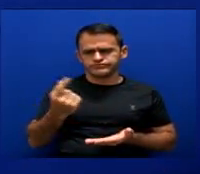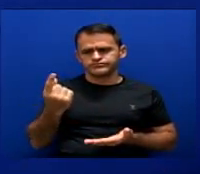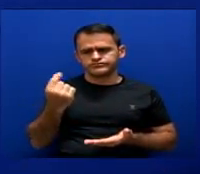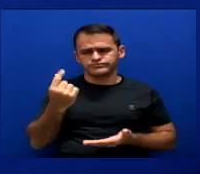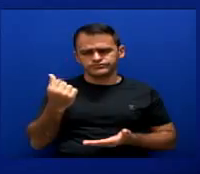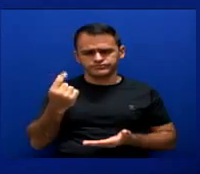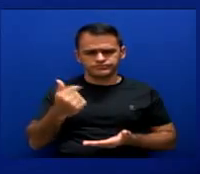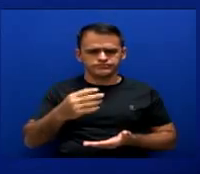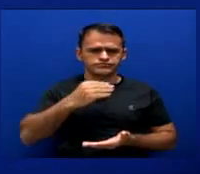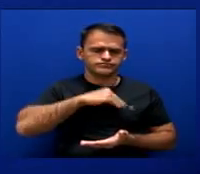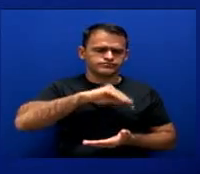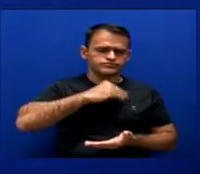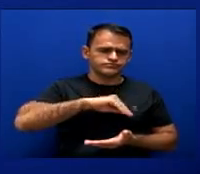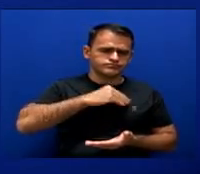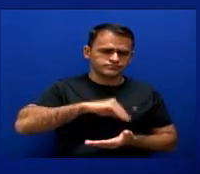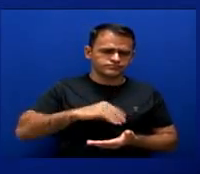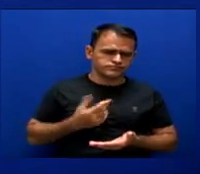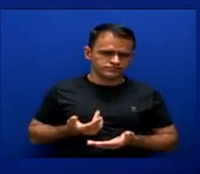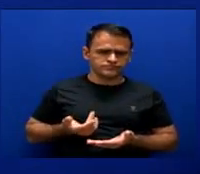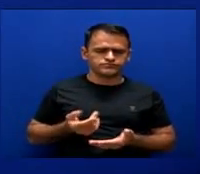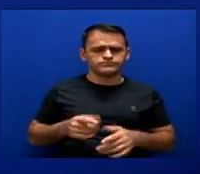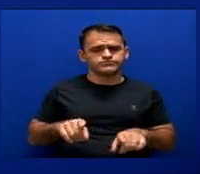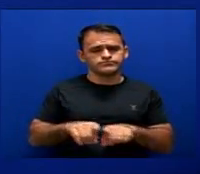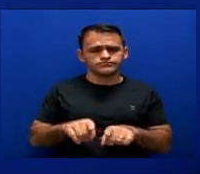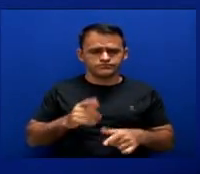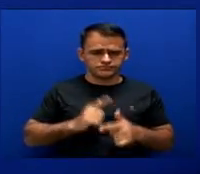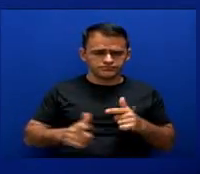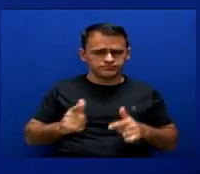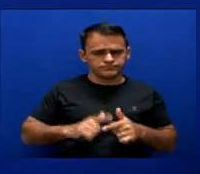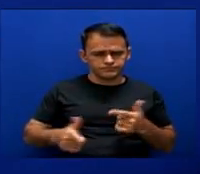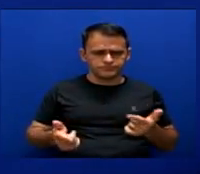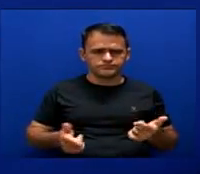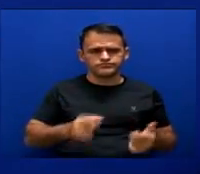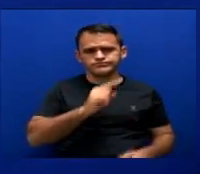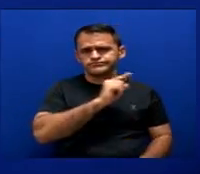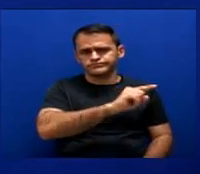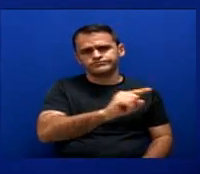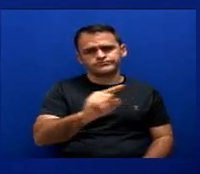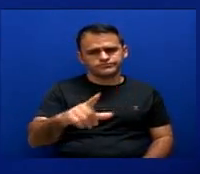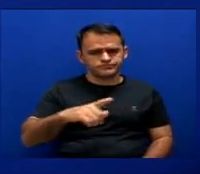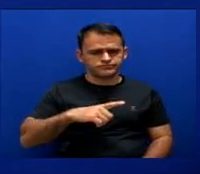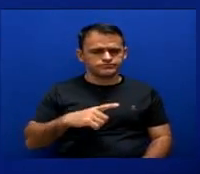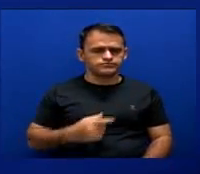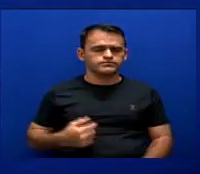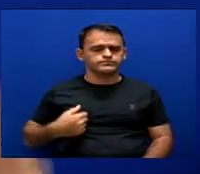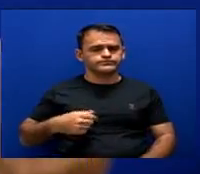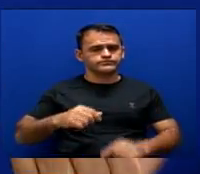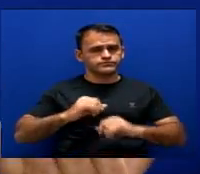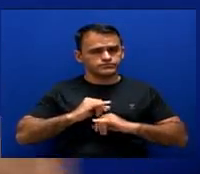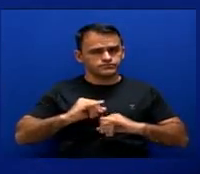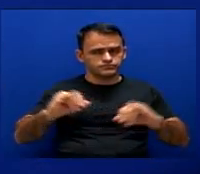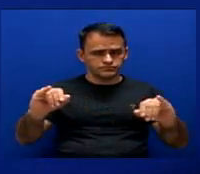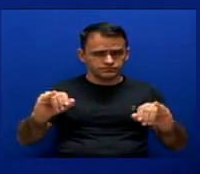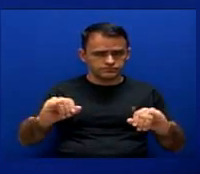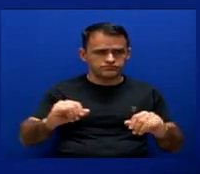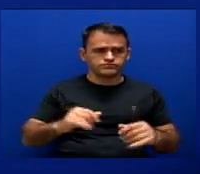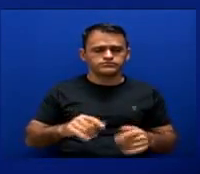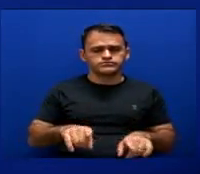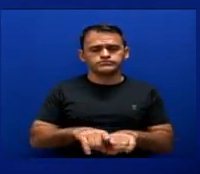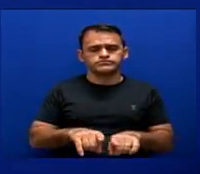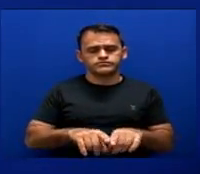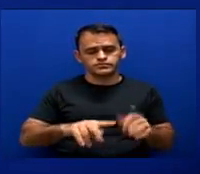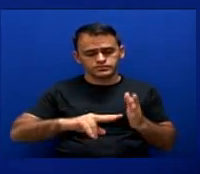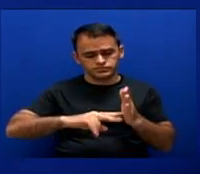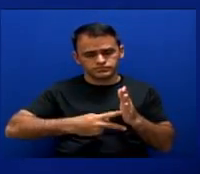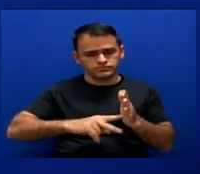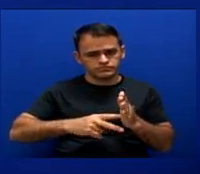e da dos problemas que esses trabalhadores estão passando atualmente o que informa a mesa e a esses trabalhadores que o sindicato